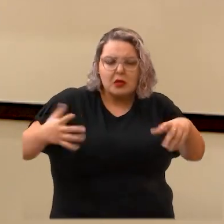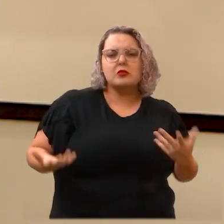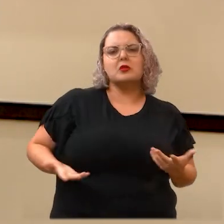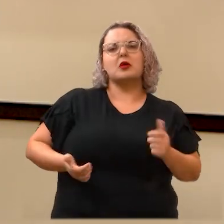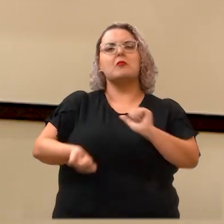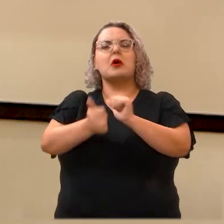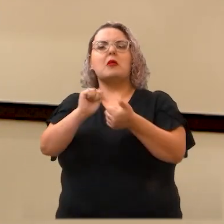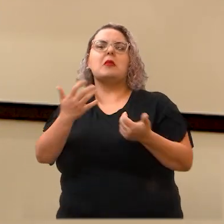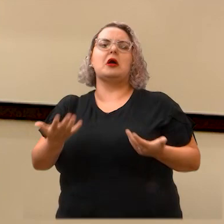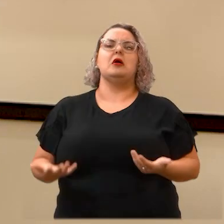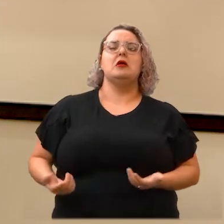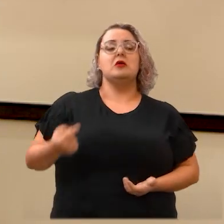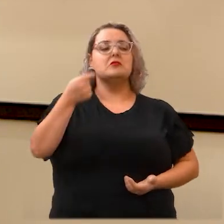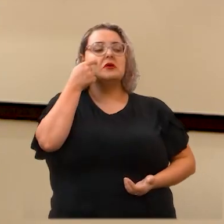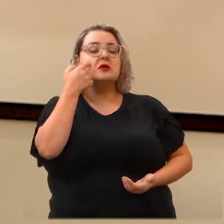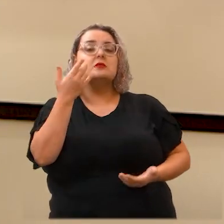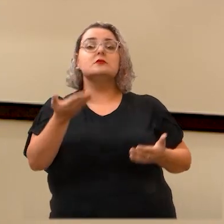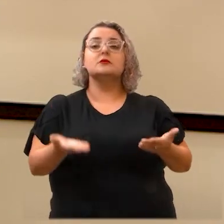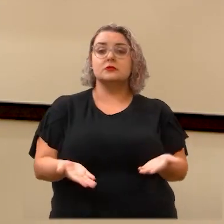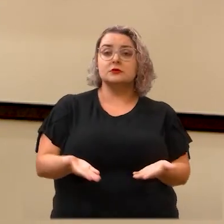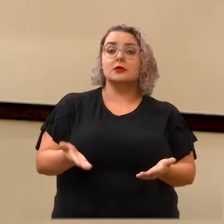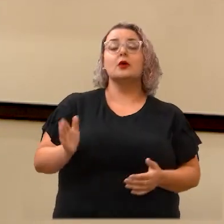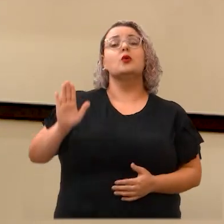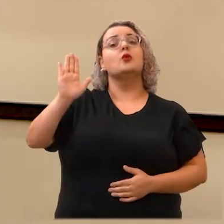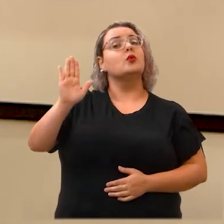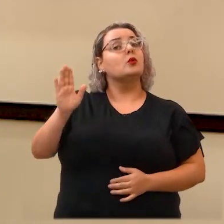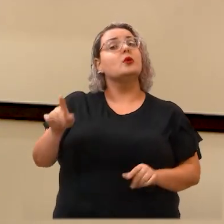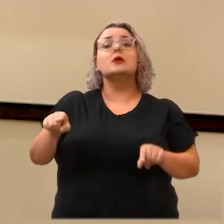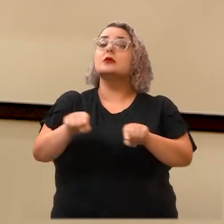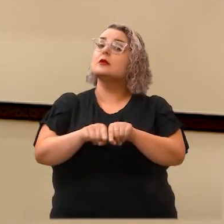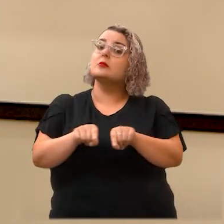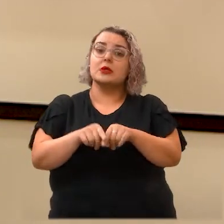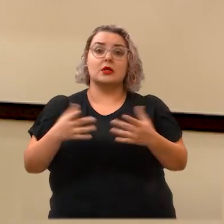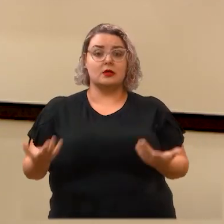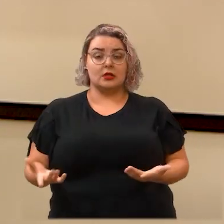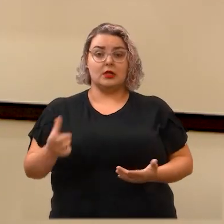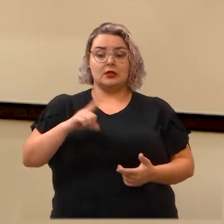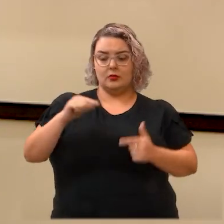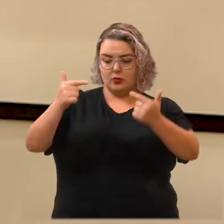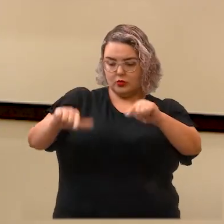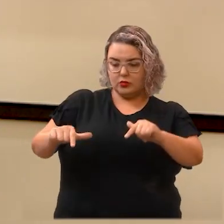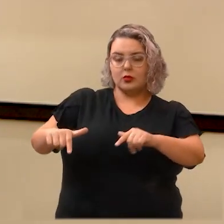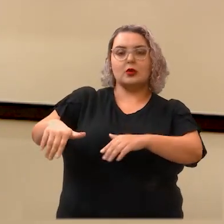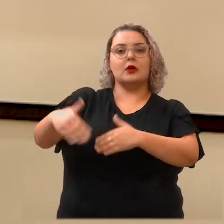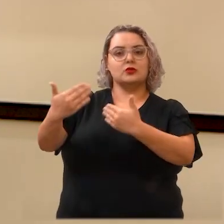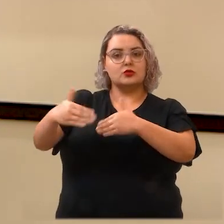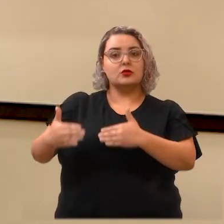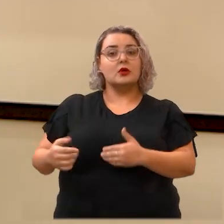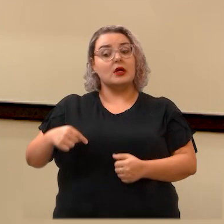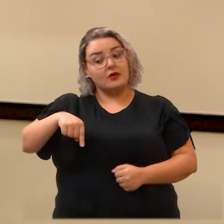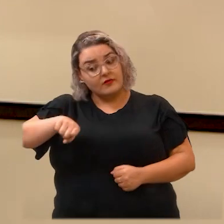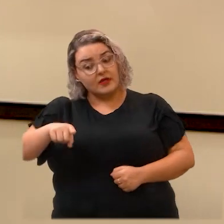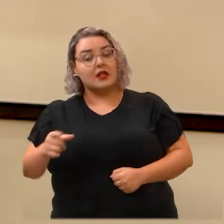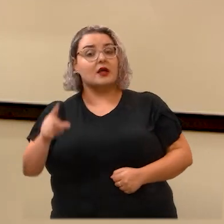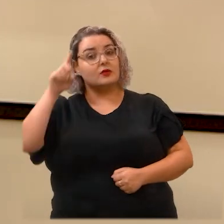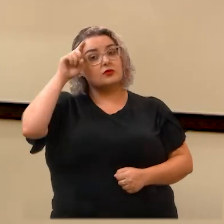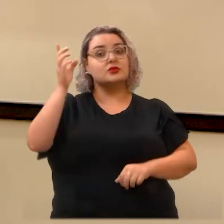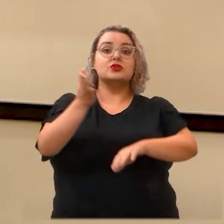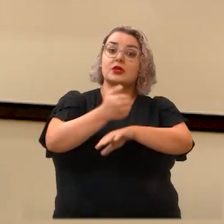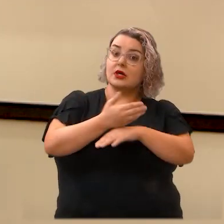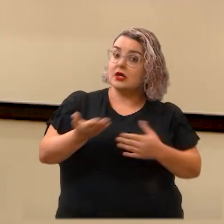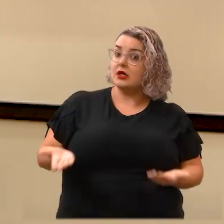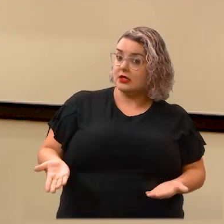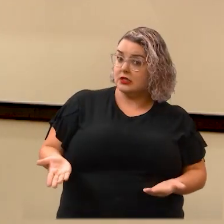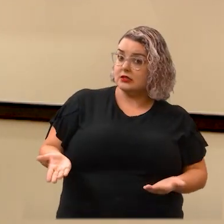quando vem uma parte de futebol ele vai lá ver então o candidato também né olha saiu o local de prova dá uma passadinha lá no dia anterior